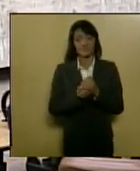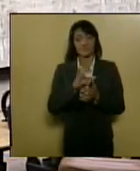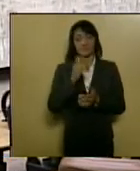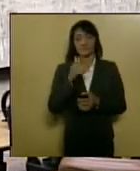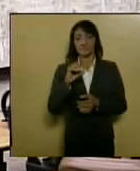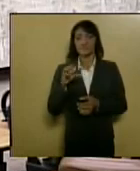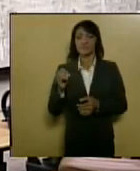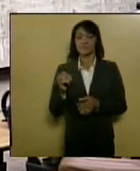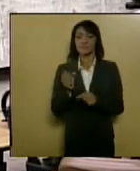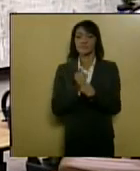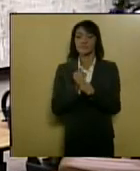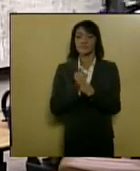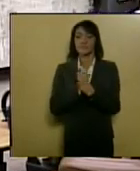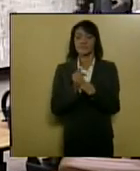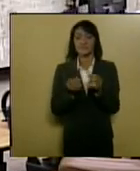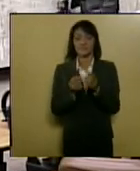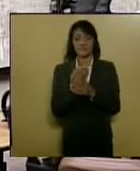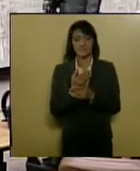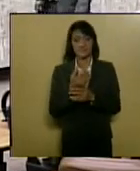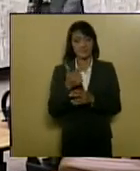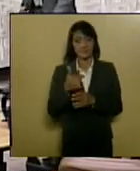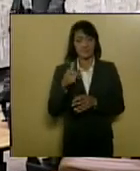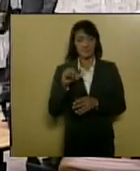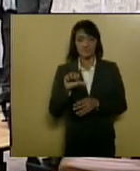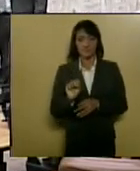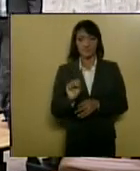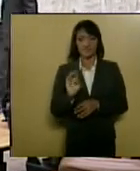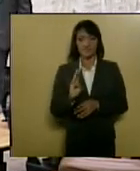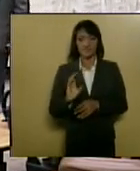do 28º Batalhão de Caçadores.